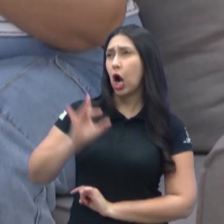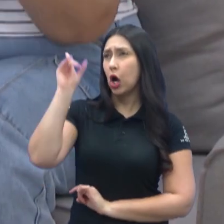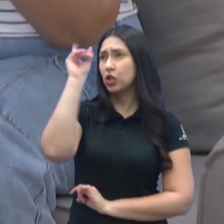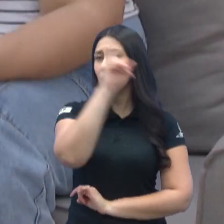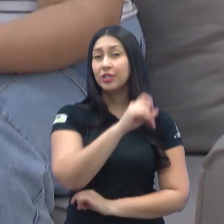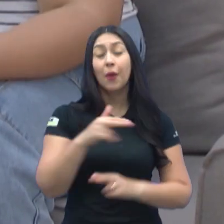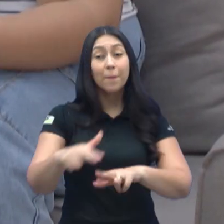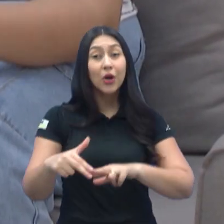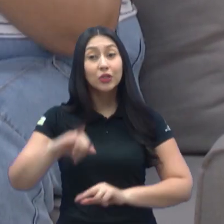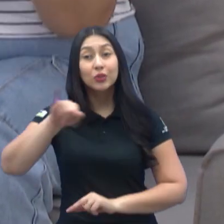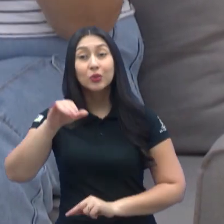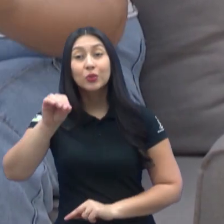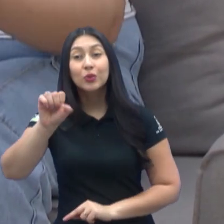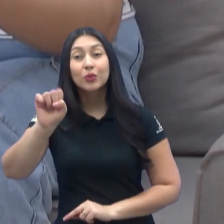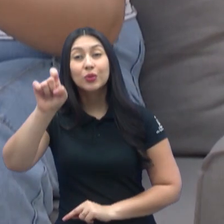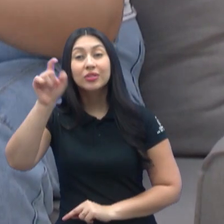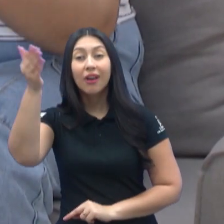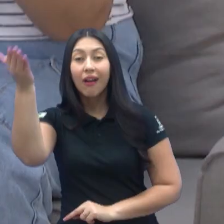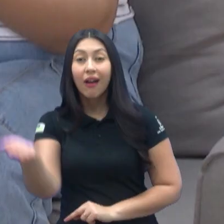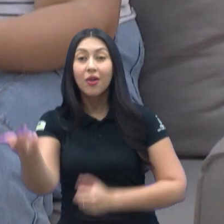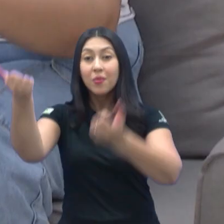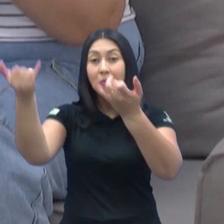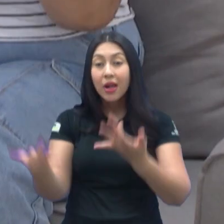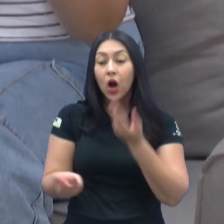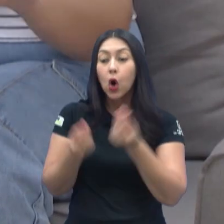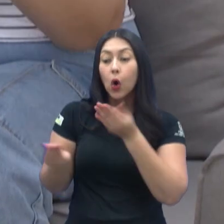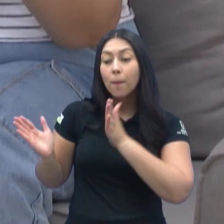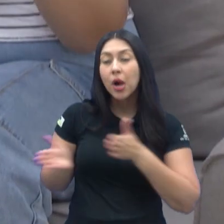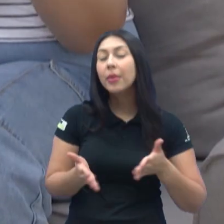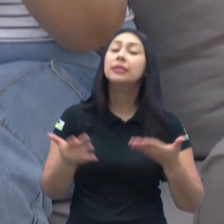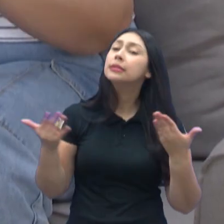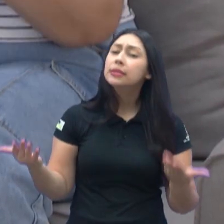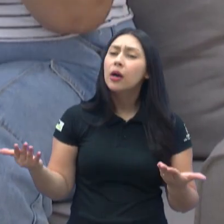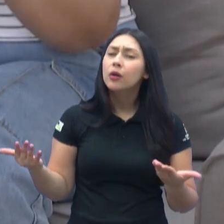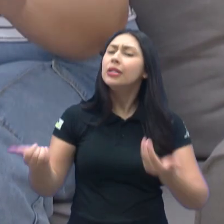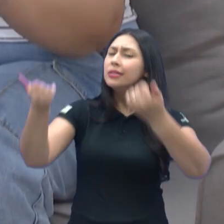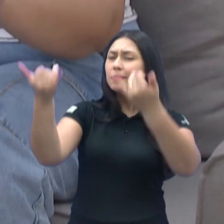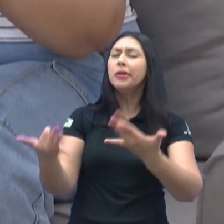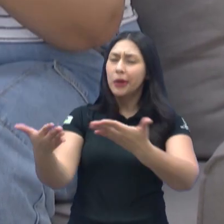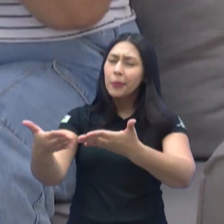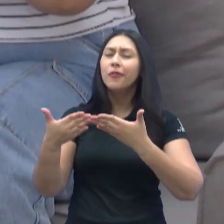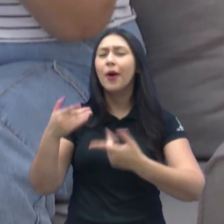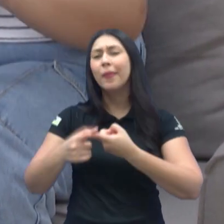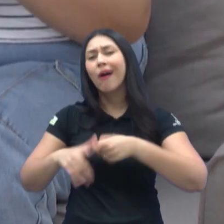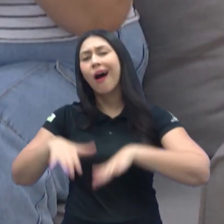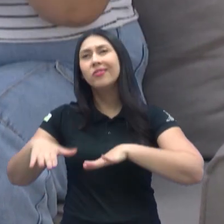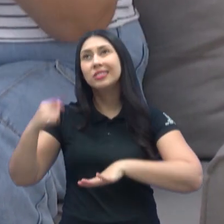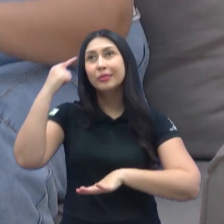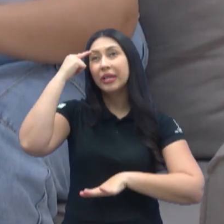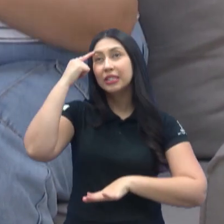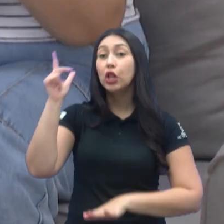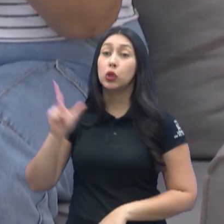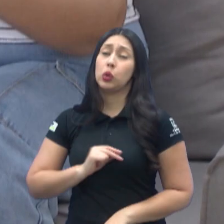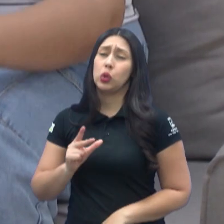está aqui para explicar para a gente um pouquinho do que é esse processo. Então, José, desmente isso aí para a galera, que tem muita gente que acha que é uma coisa